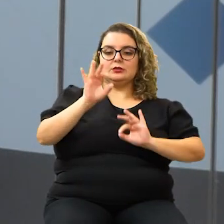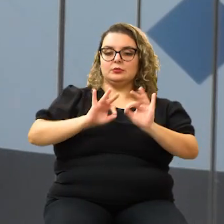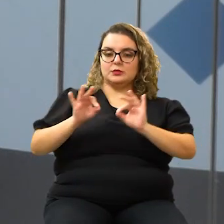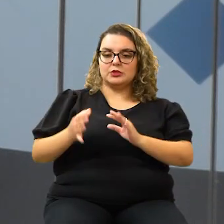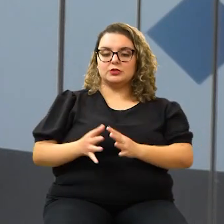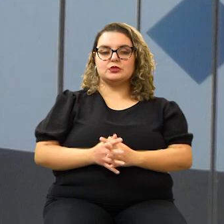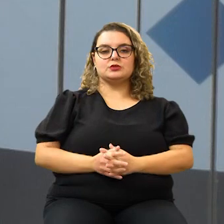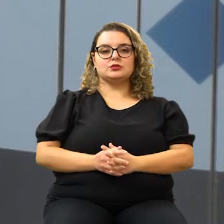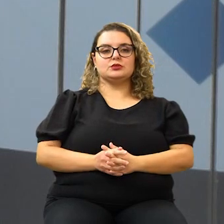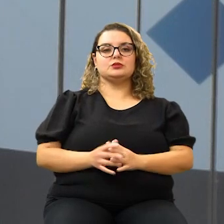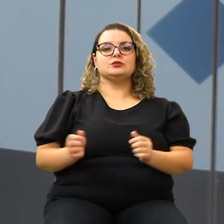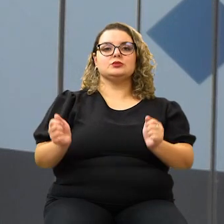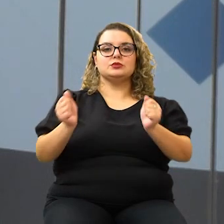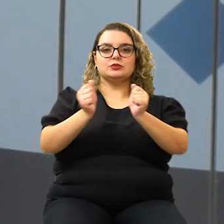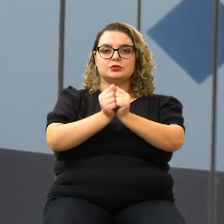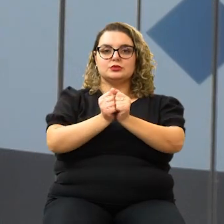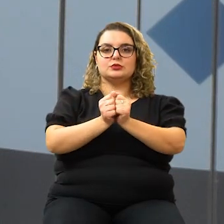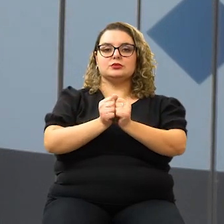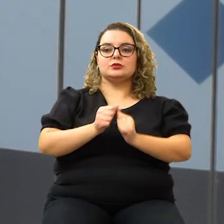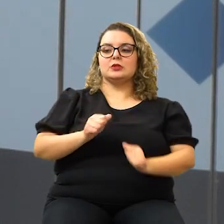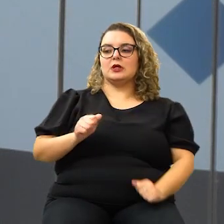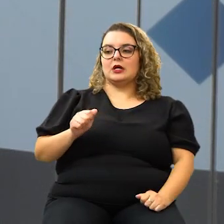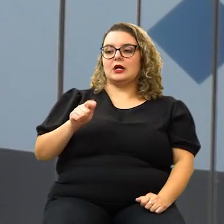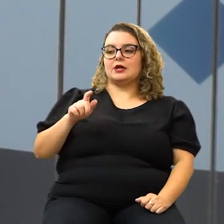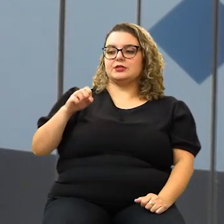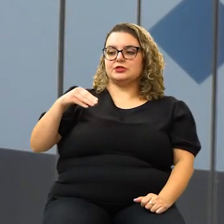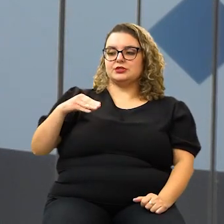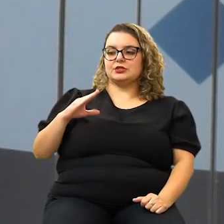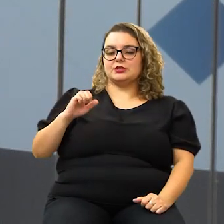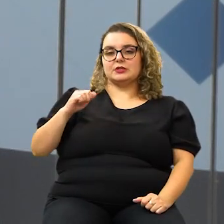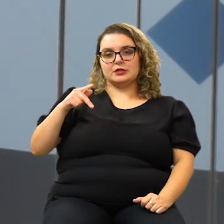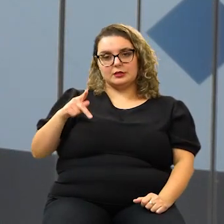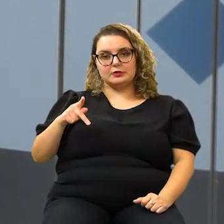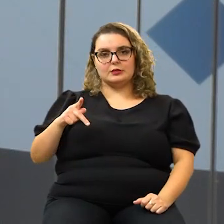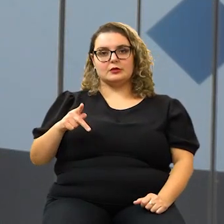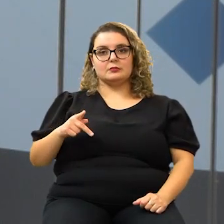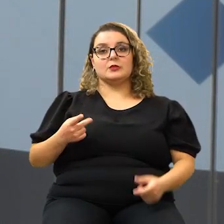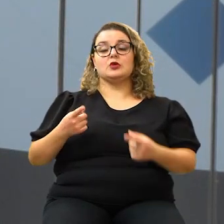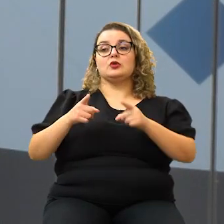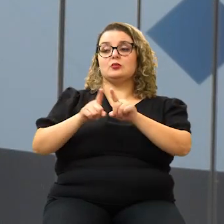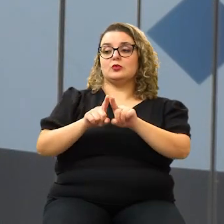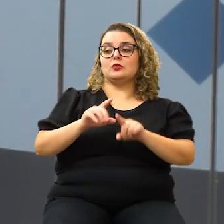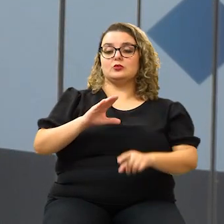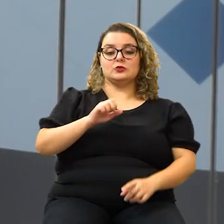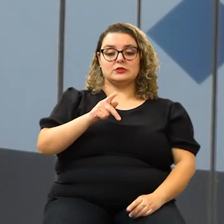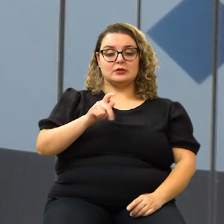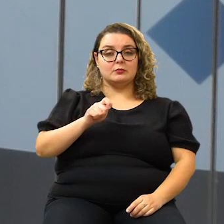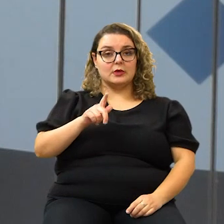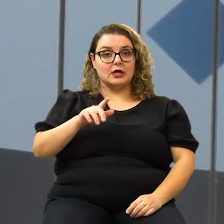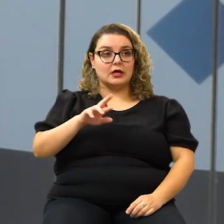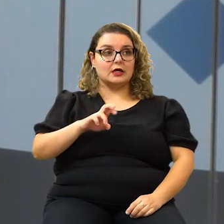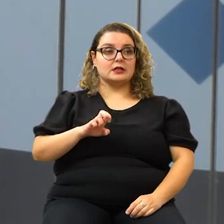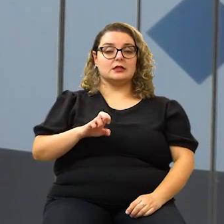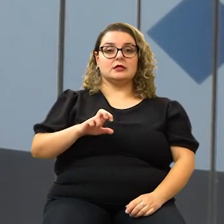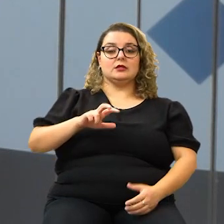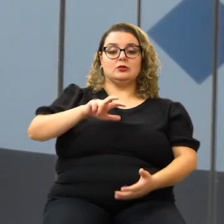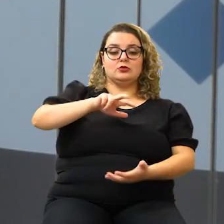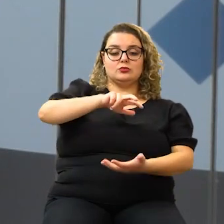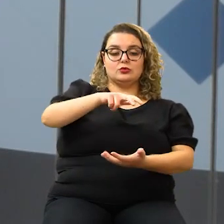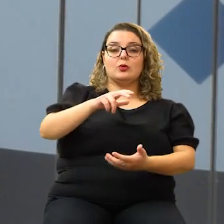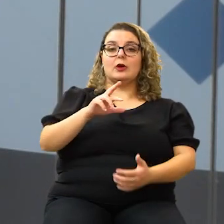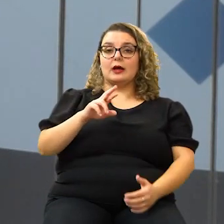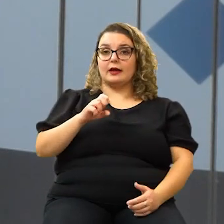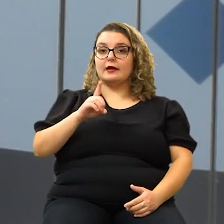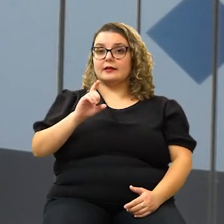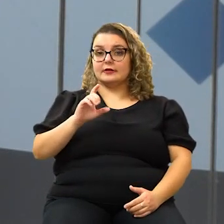né, junto à Gencamp, né, inclusive em parceria com o CEPAGRE, a gente tem um radar meteorológico chegando aí já